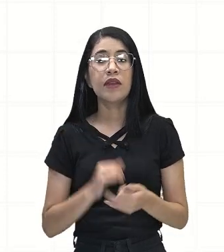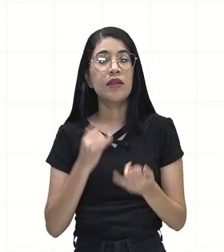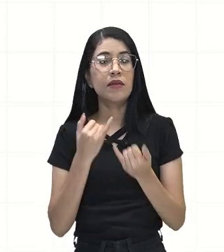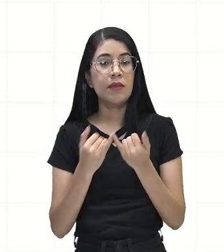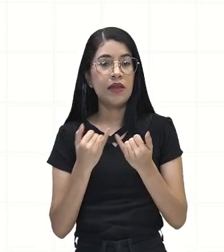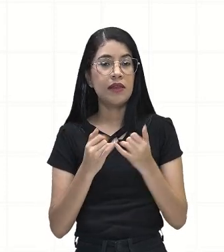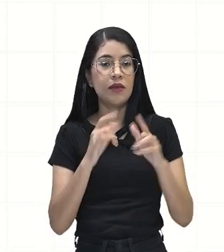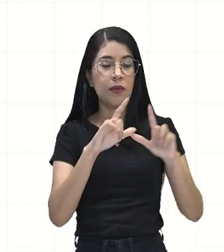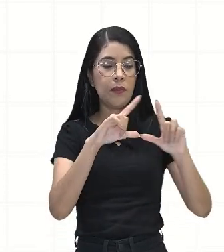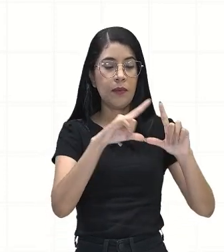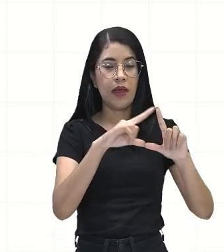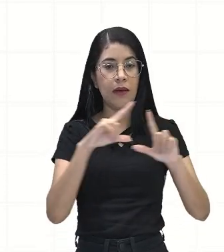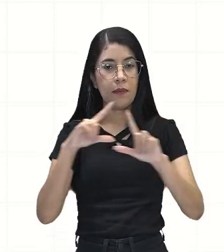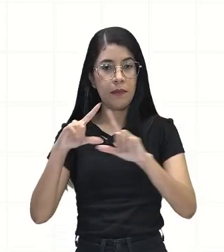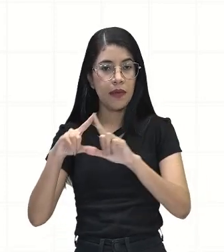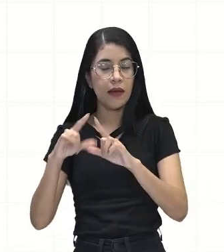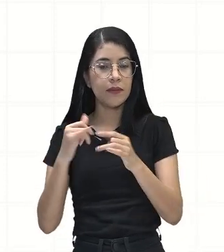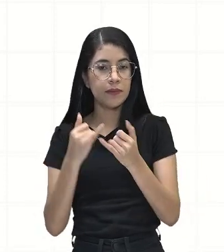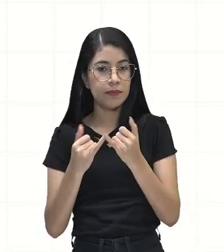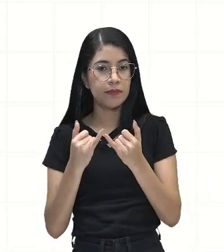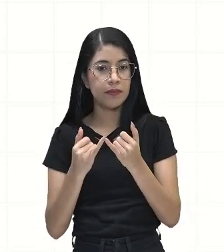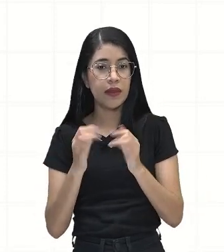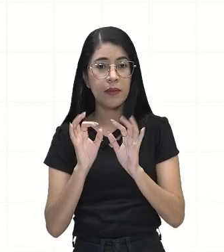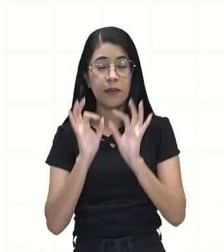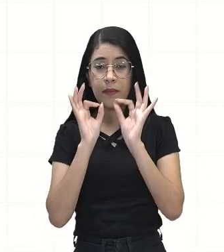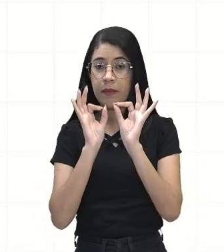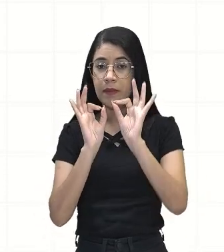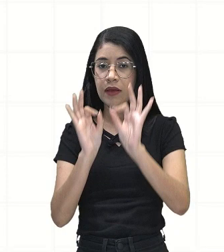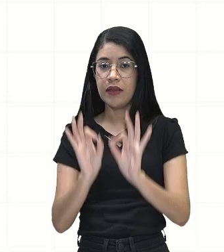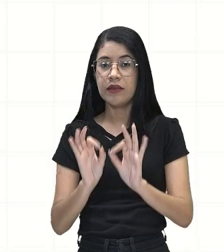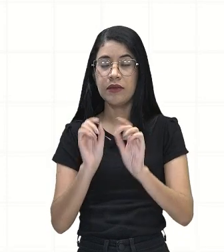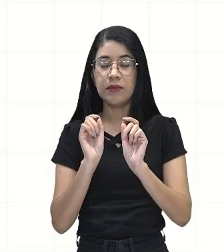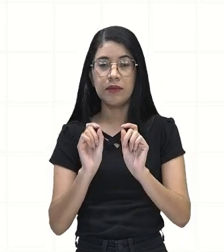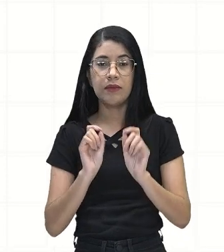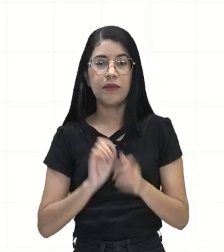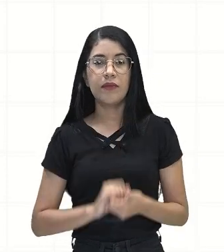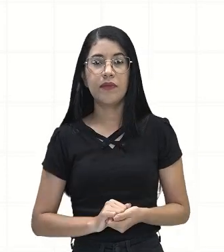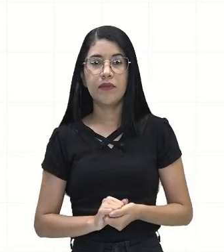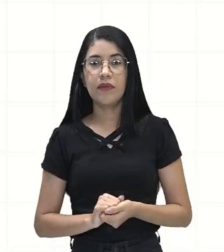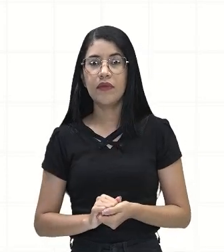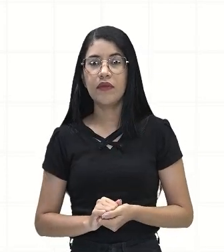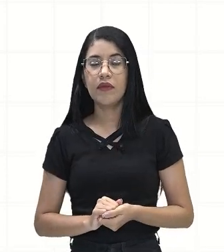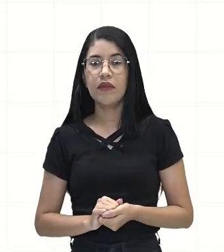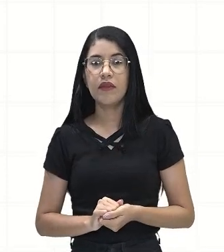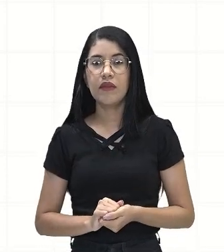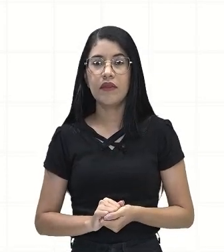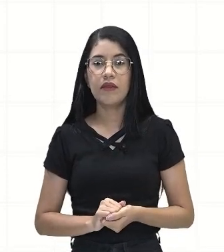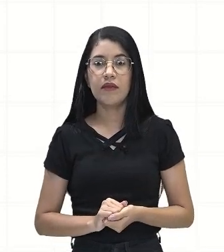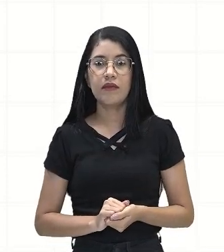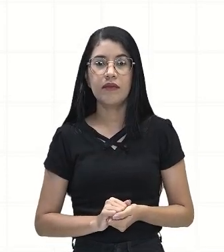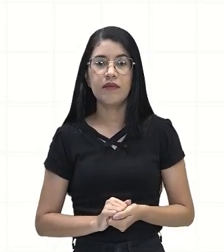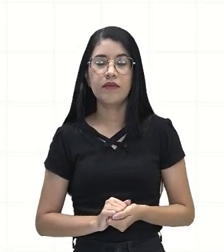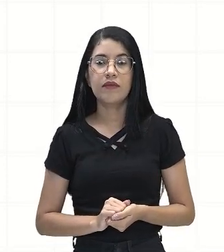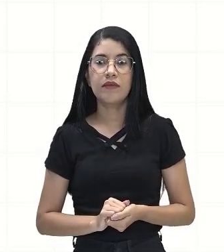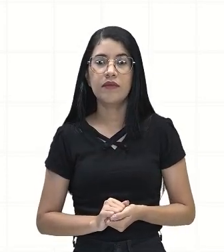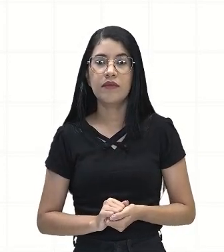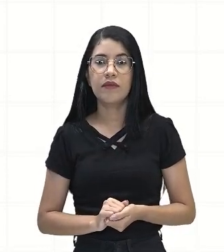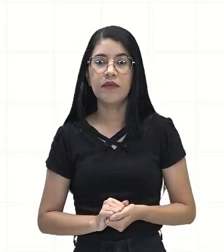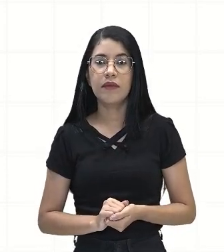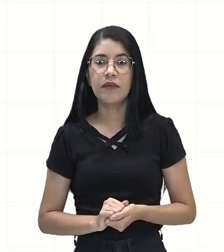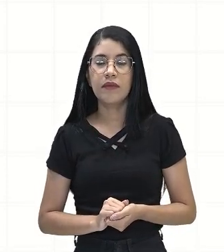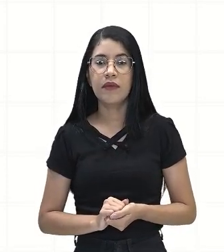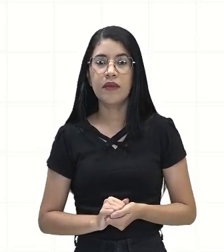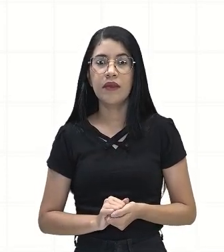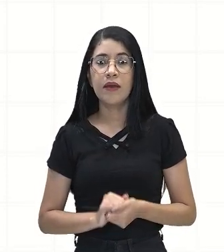semelhantes, e aí, observe comigo que, nesse caso, o meu cateto vai ser o